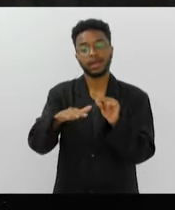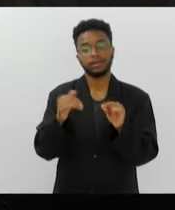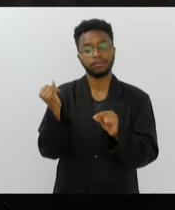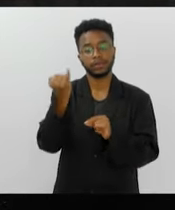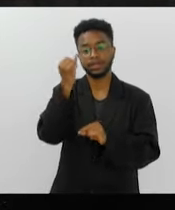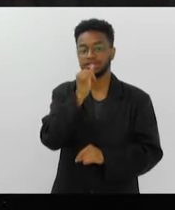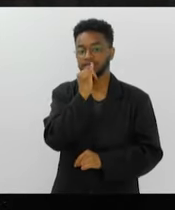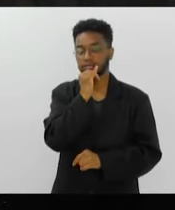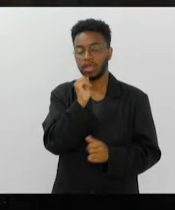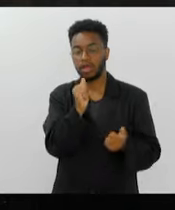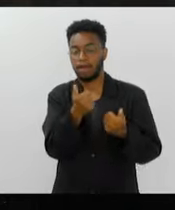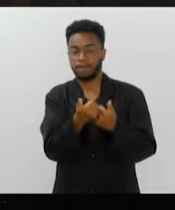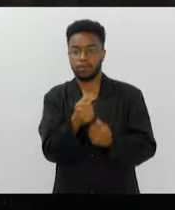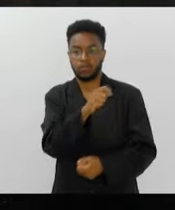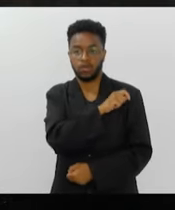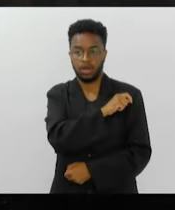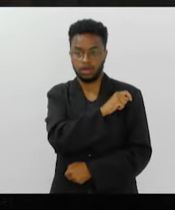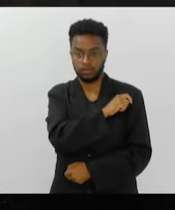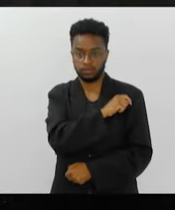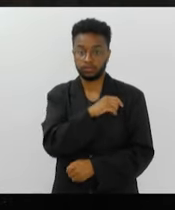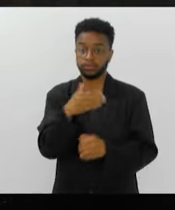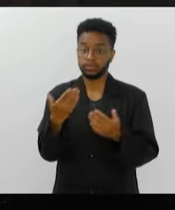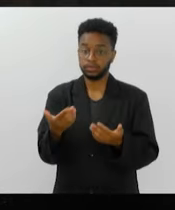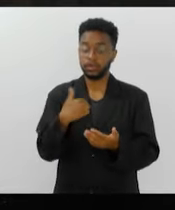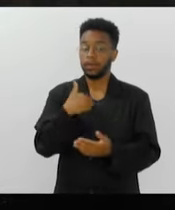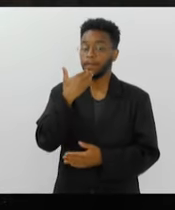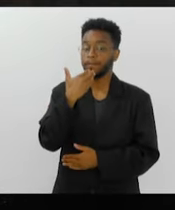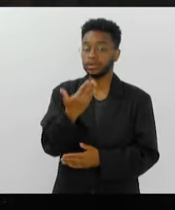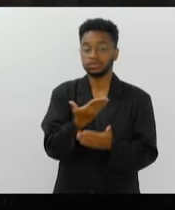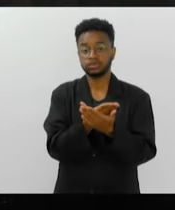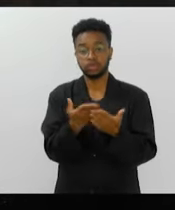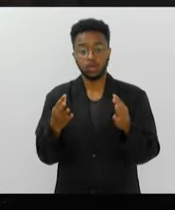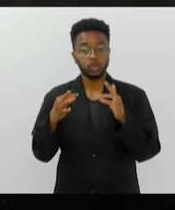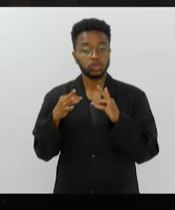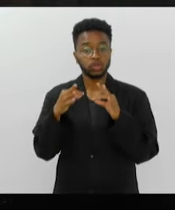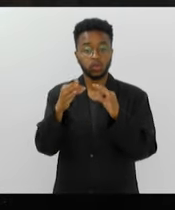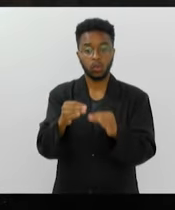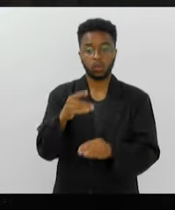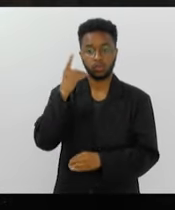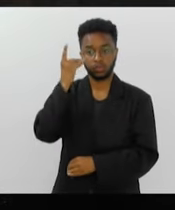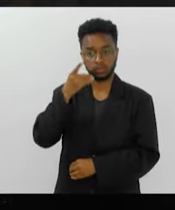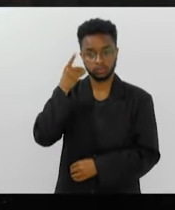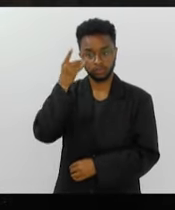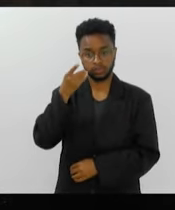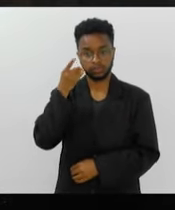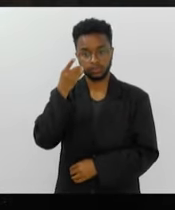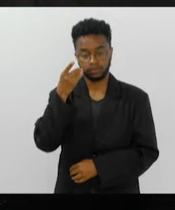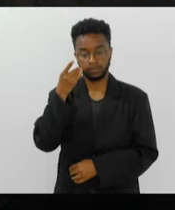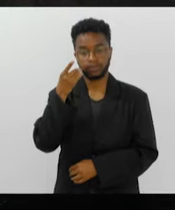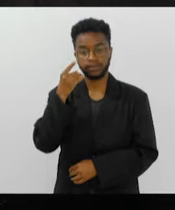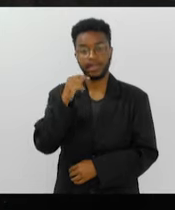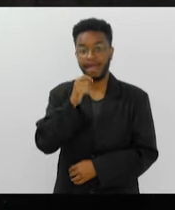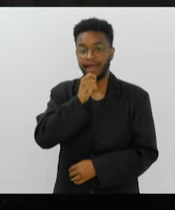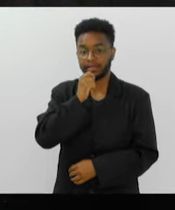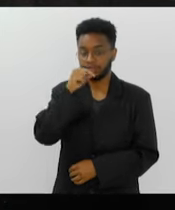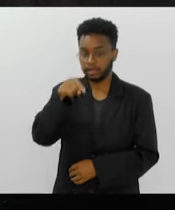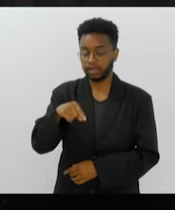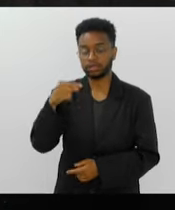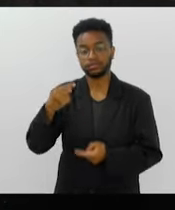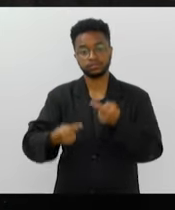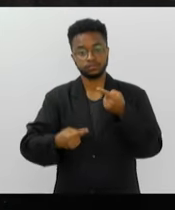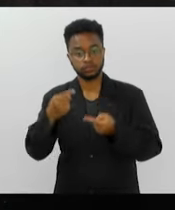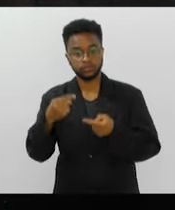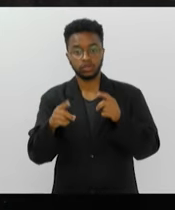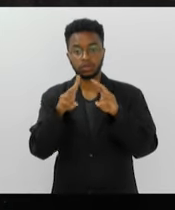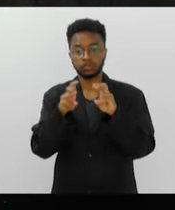assistência estudantil então eu faço aqui um apelo para todas e todos os deputados ainda na esteira das discussões do